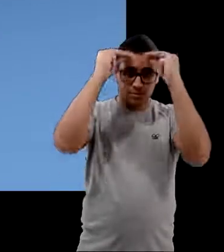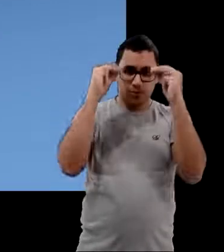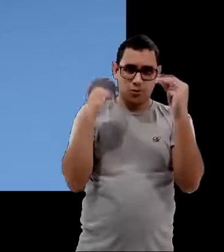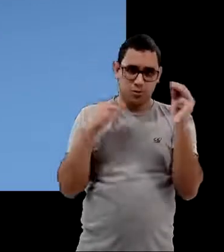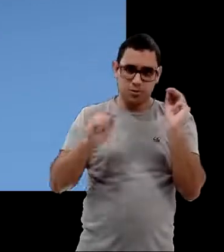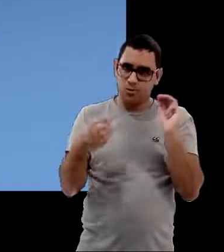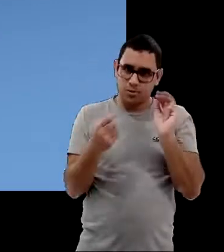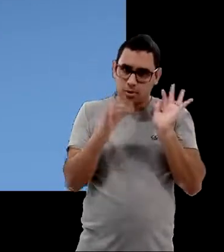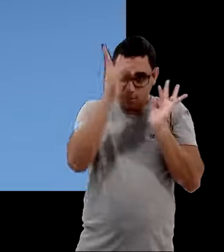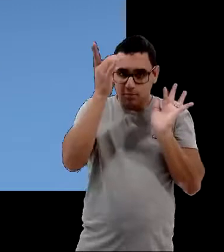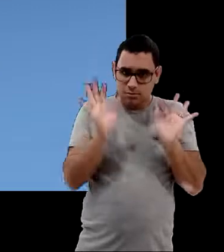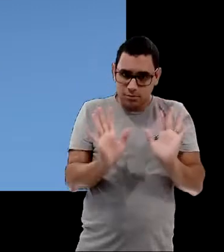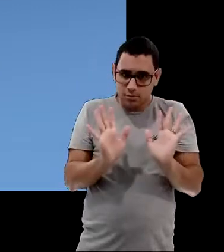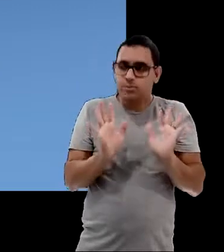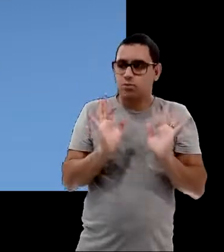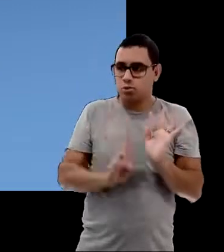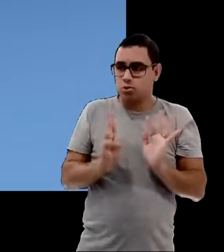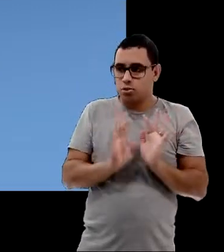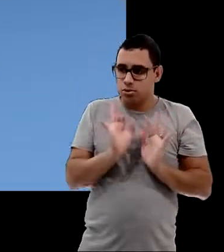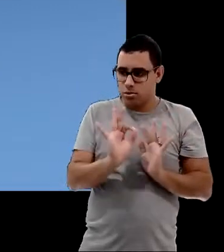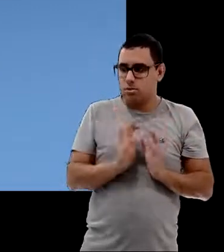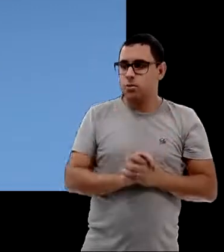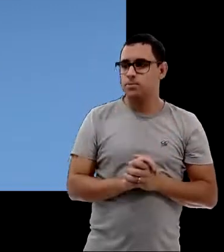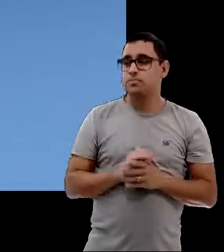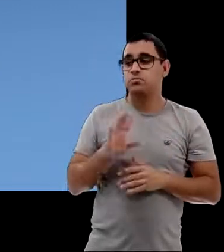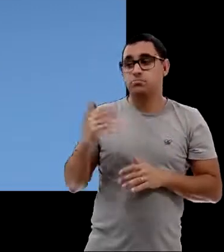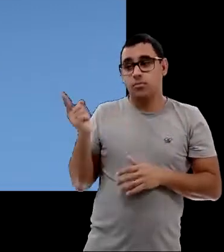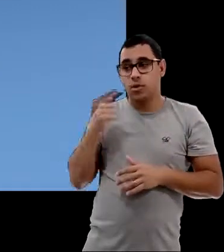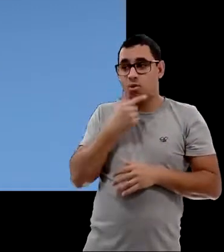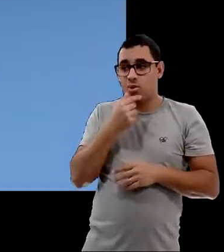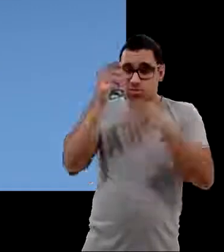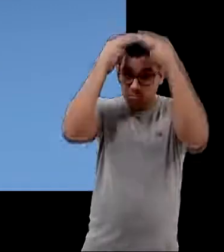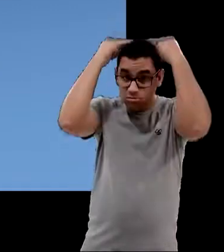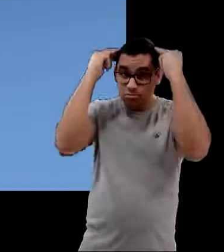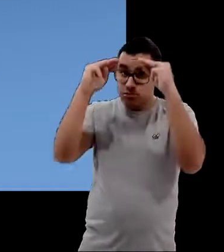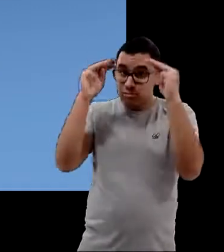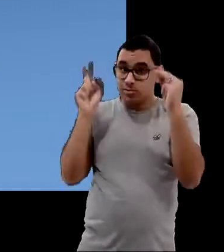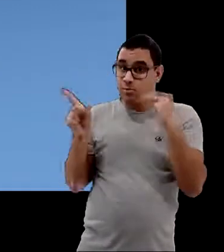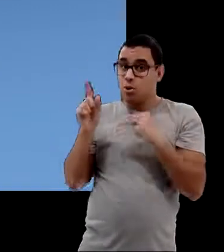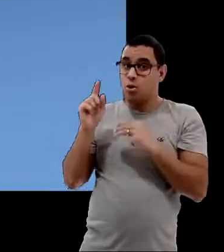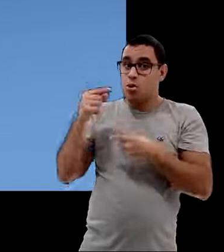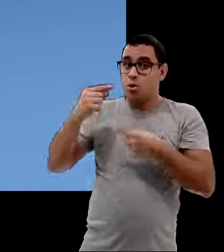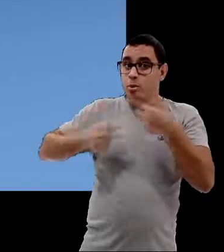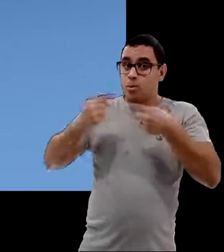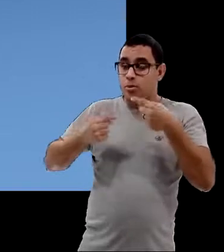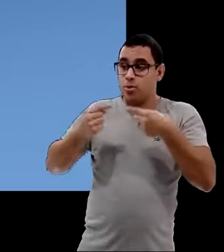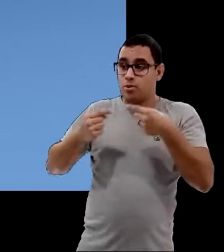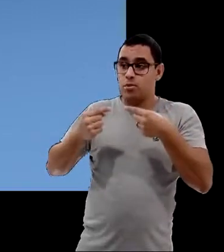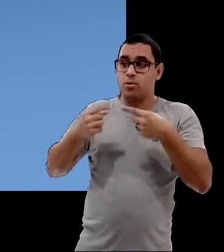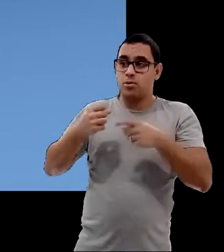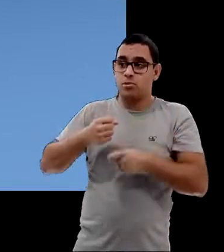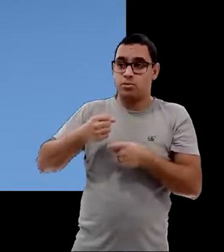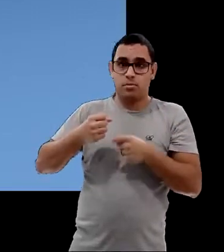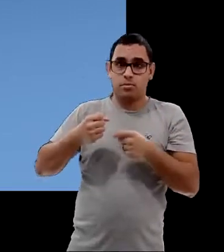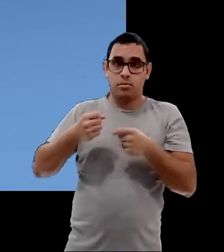milhões de pessoas em nome de uma ideologia, a ideologia comunista. Então, para Mao Tse-tung, o poder político nasce no cano